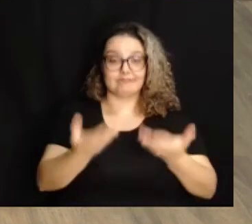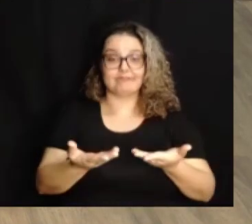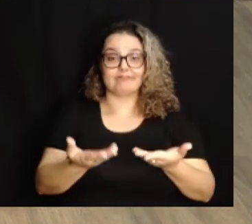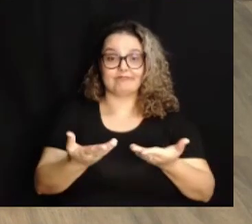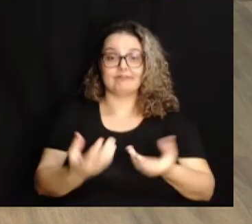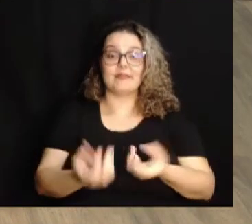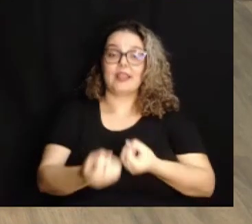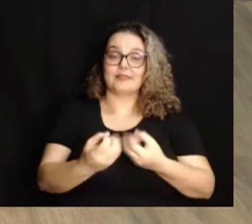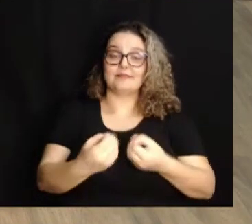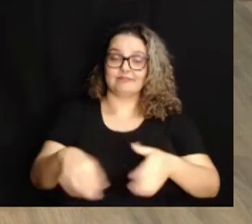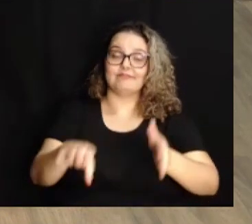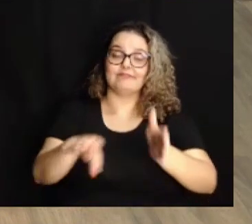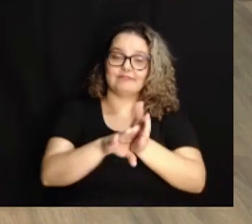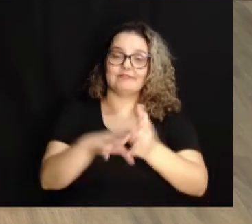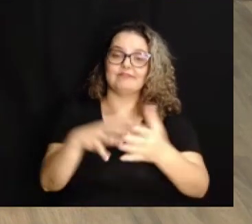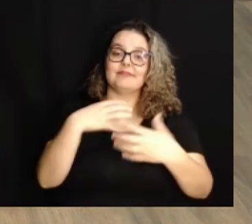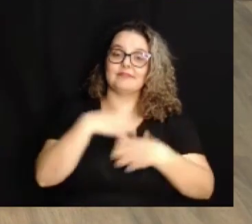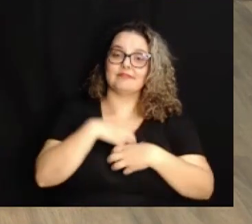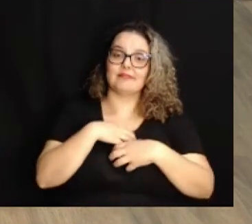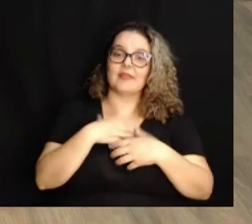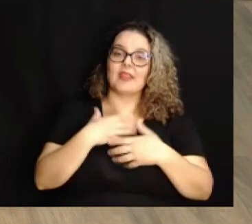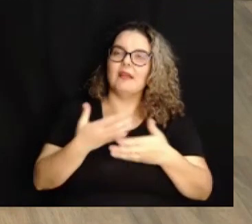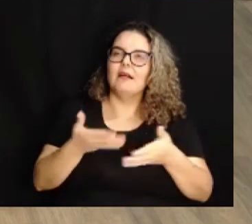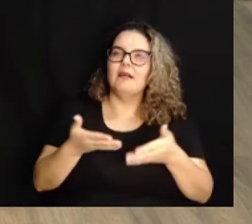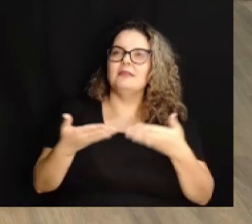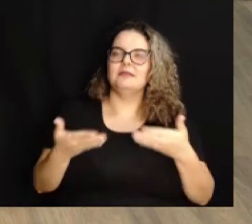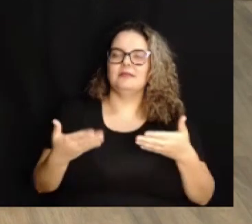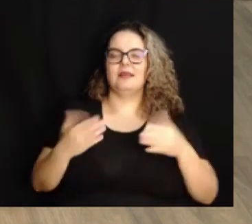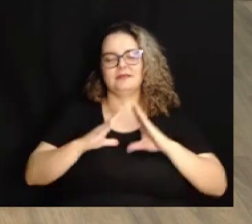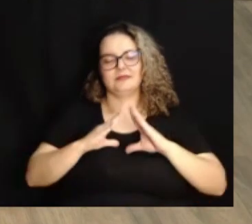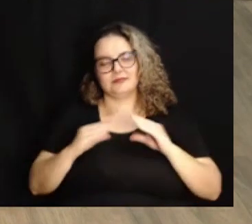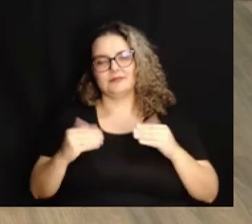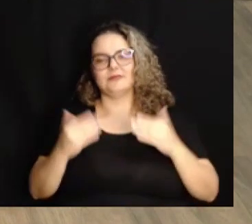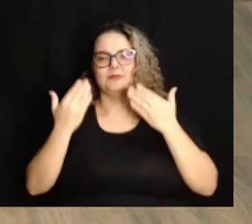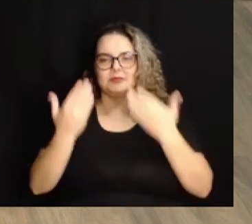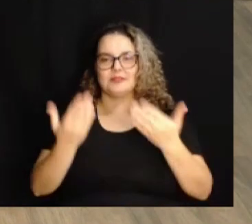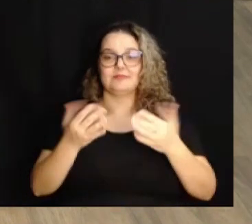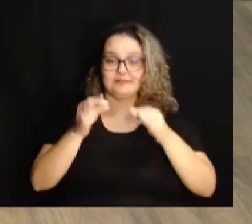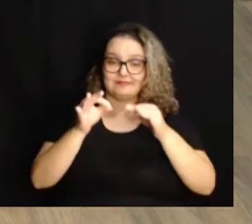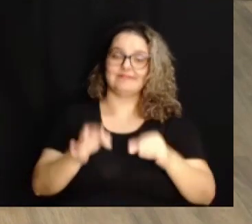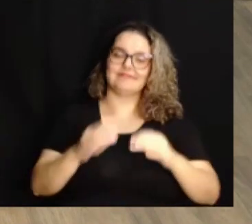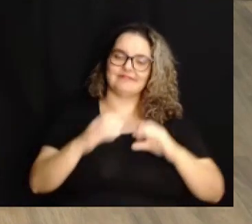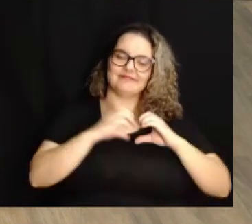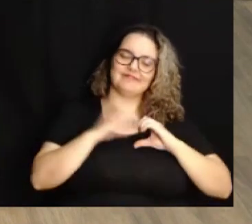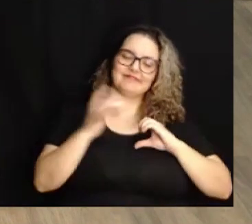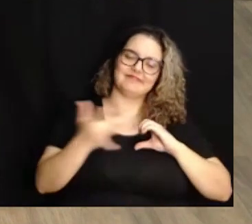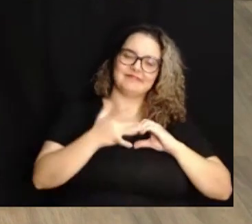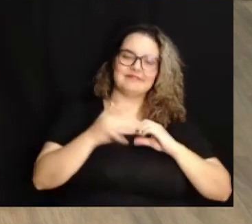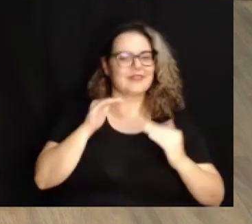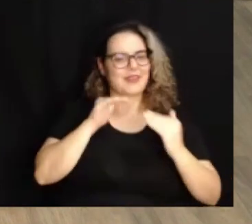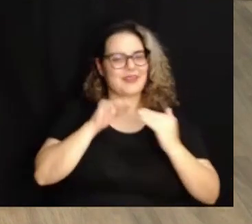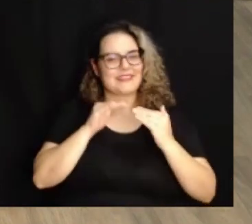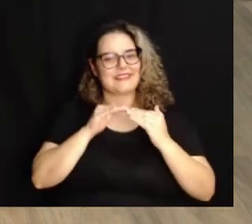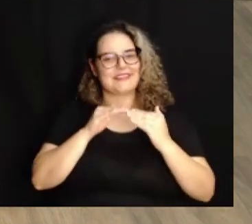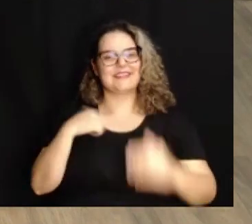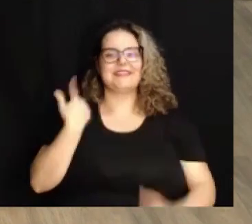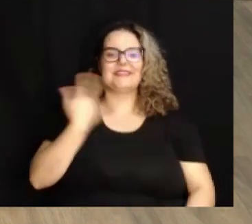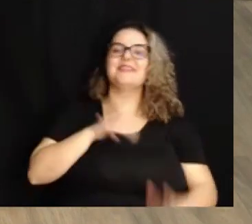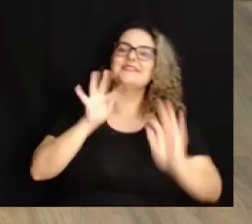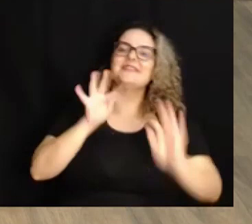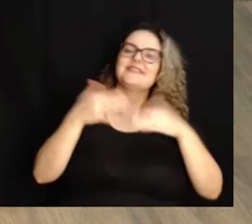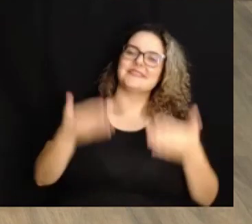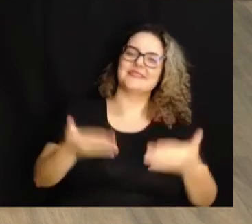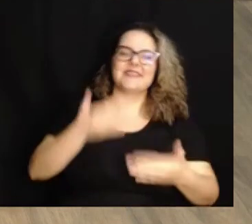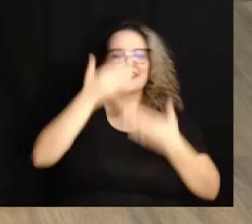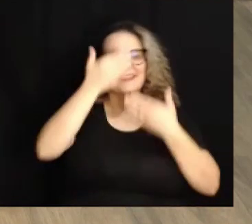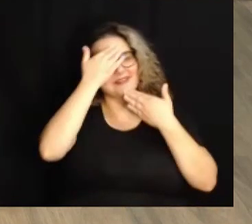uma maneira bem confortável e assertiva no seu coraçãozinho. Combinado? A gente fica por aqui, mais uma vez, obrigada, um